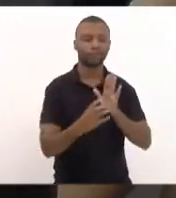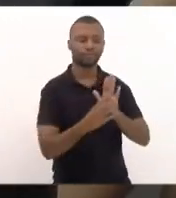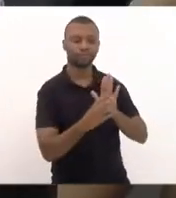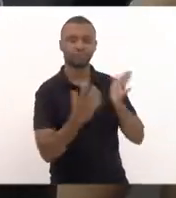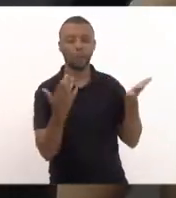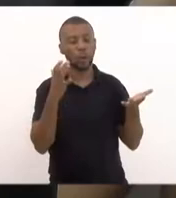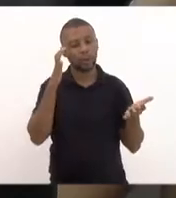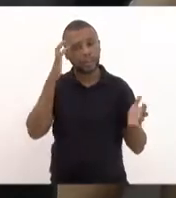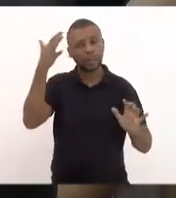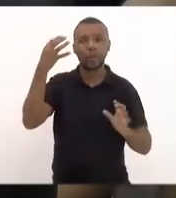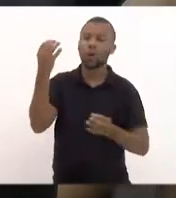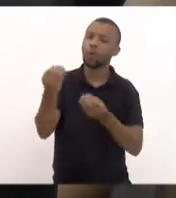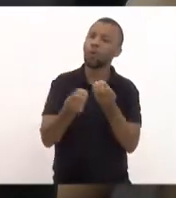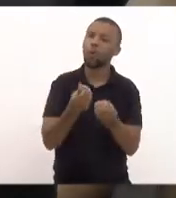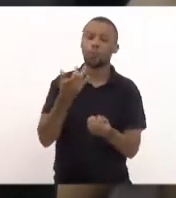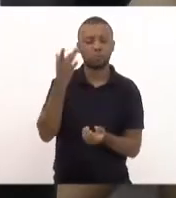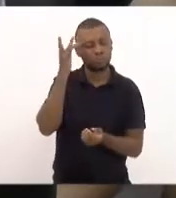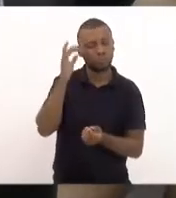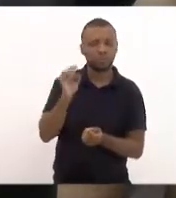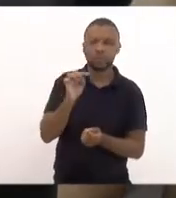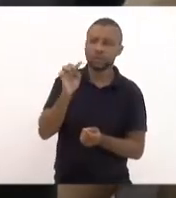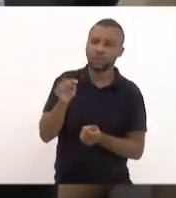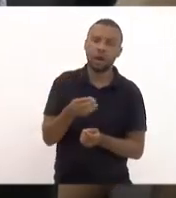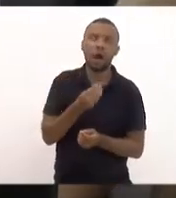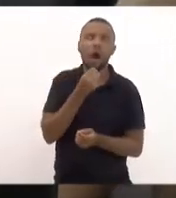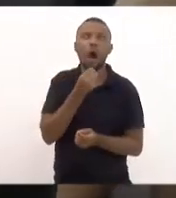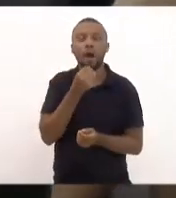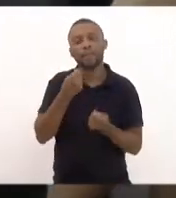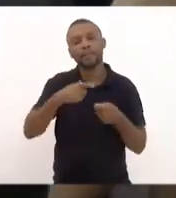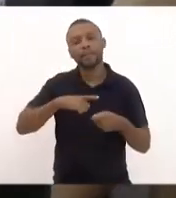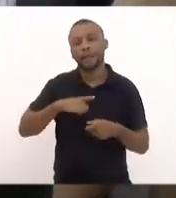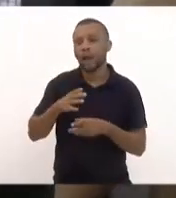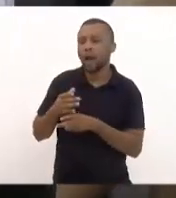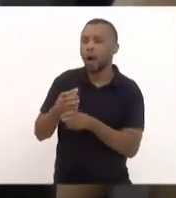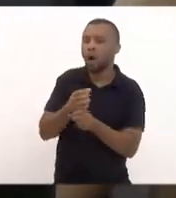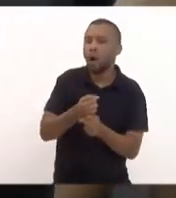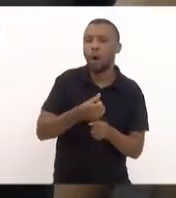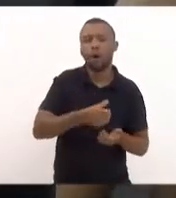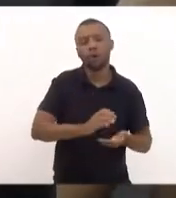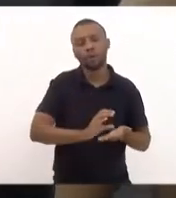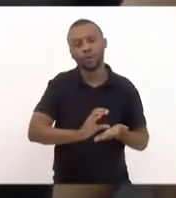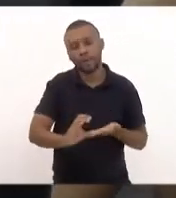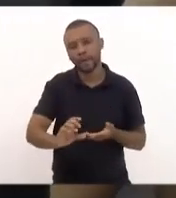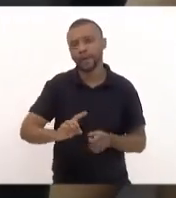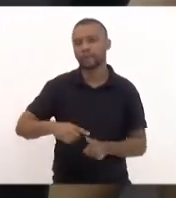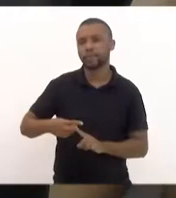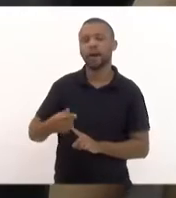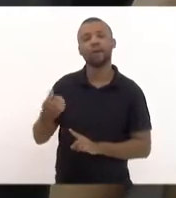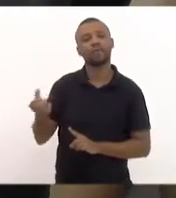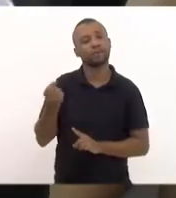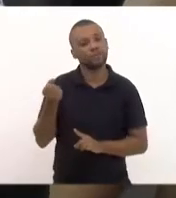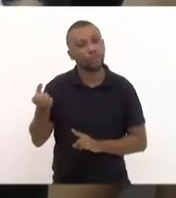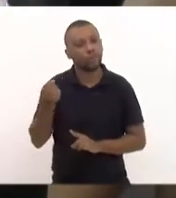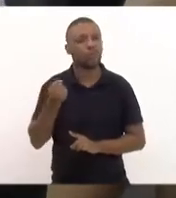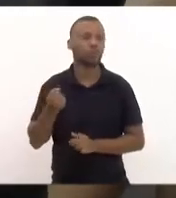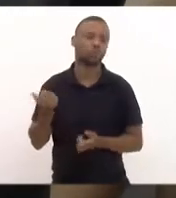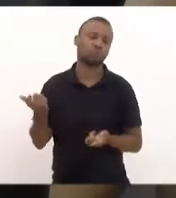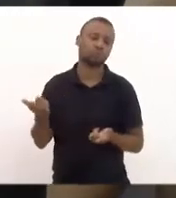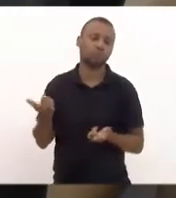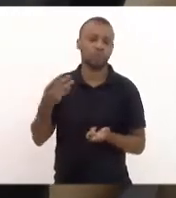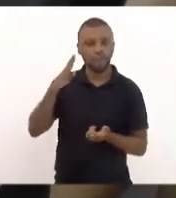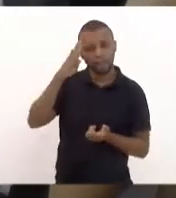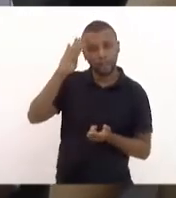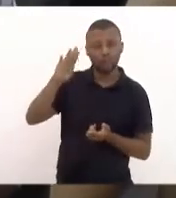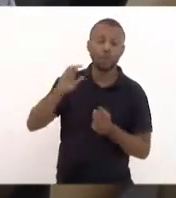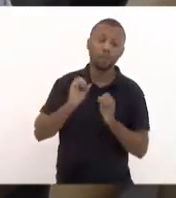Rio Metrópole, mas, com certeza, precisa ter concurso, precisa ter gente, precisa ter orçamento, né? Precisa ter fundo. Tá certo? Pode usar, inclusive, o Fundo